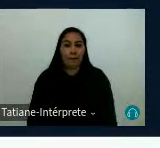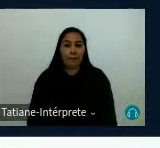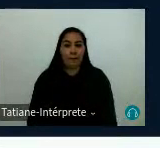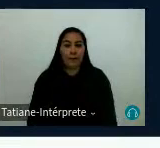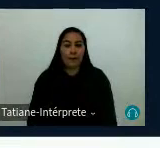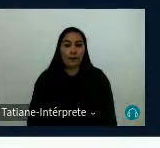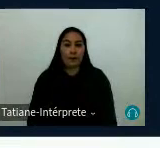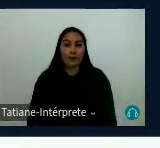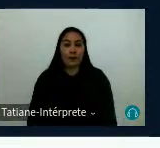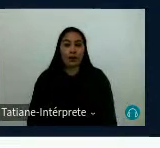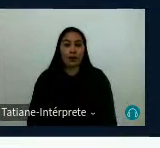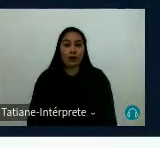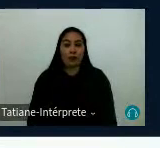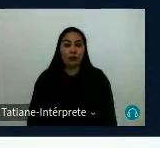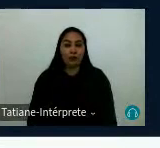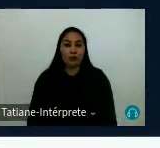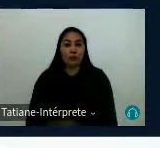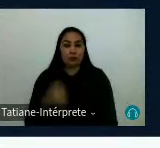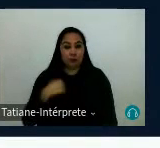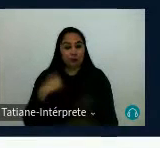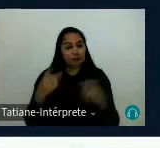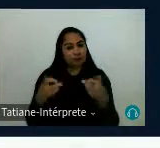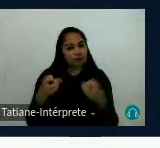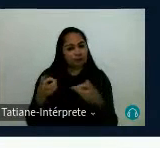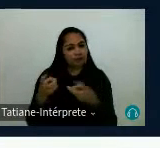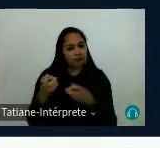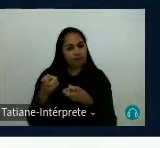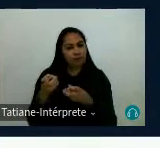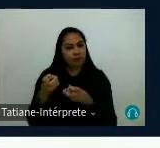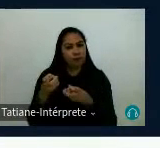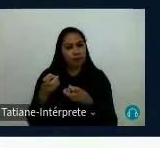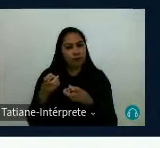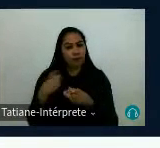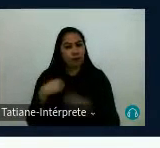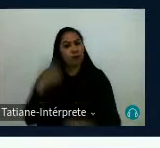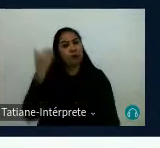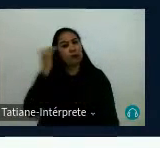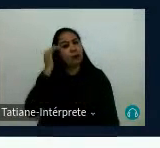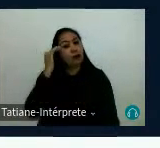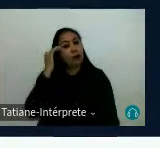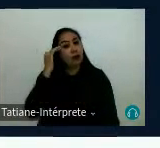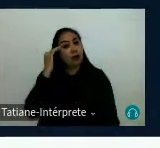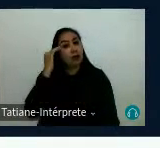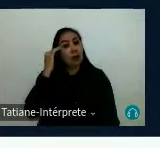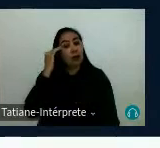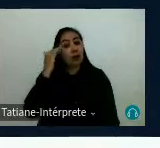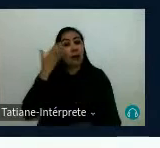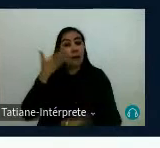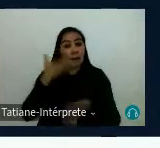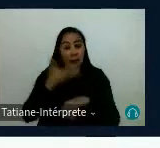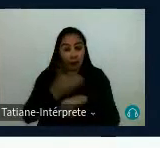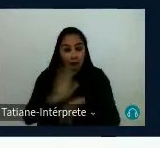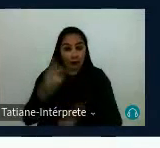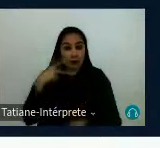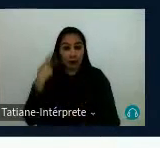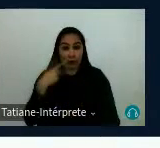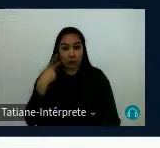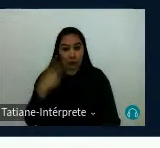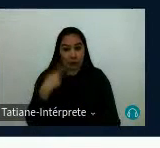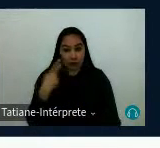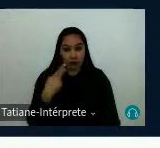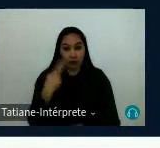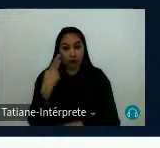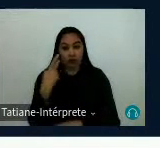Então, assim, eu percebo, né, eu compreendo que a aprovação da política institucional de agroecologia, segurança